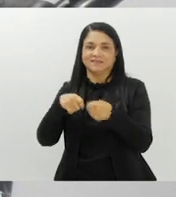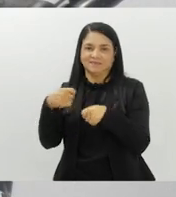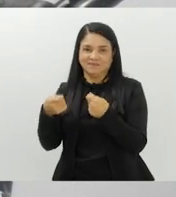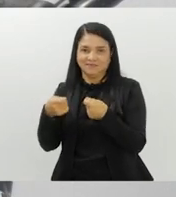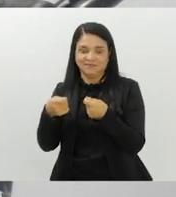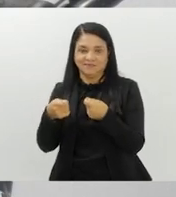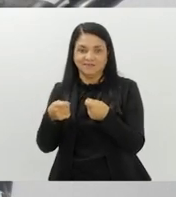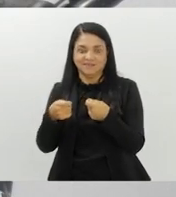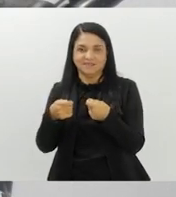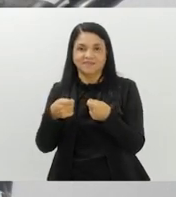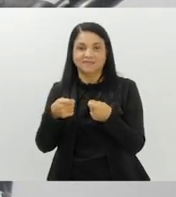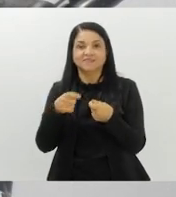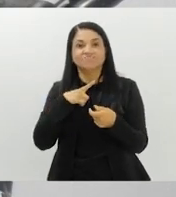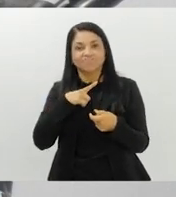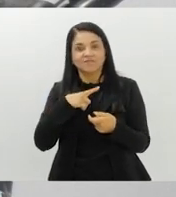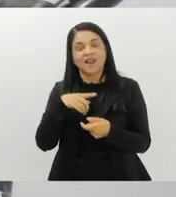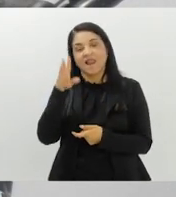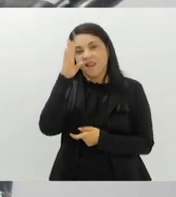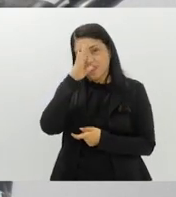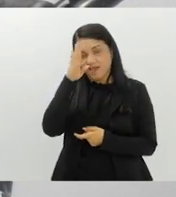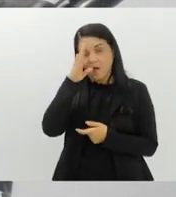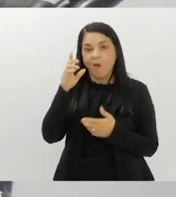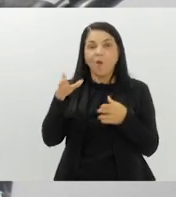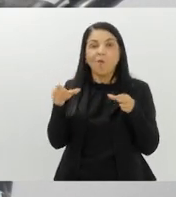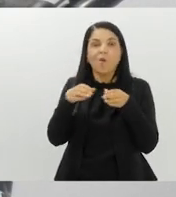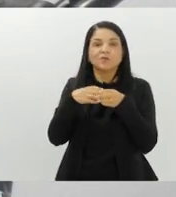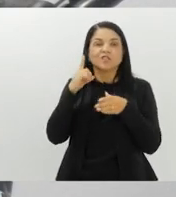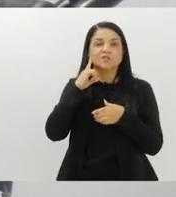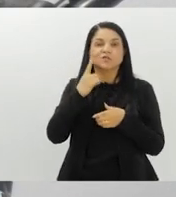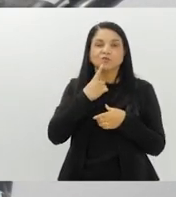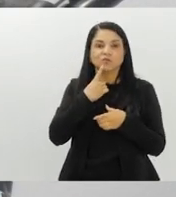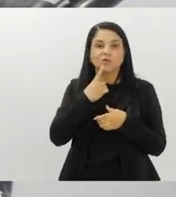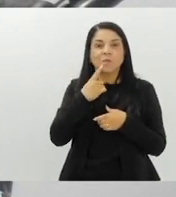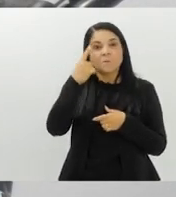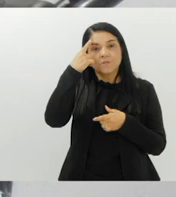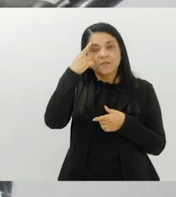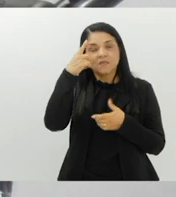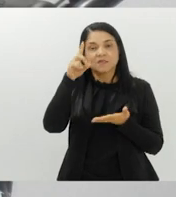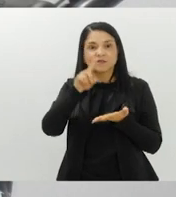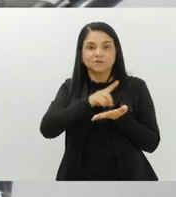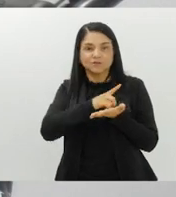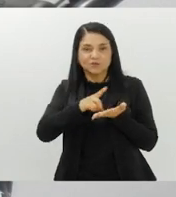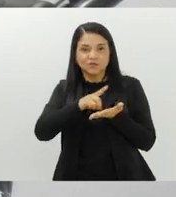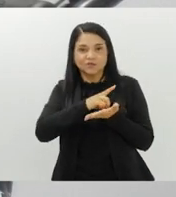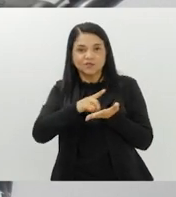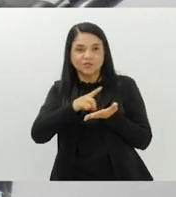acho que seria muito legal a comunidade surda começar a pensar num dicionário